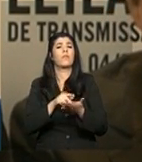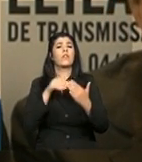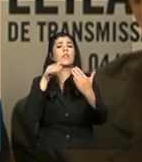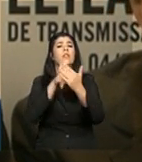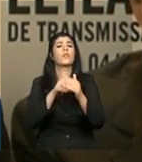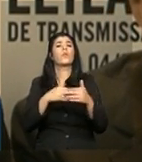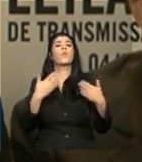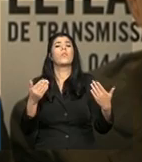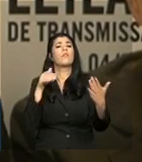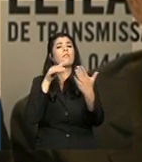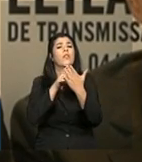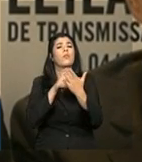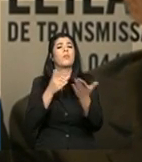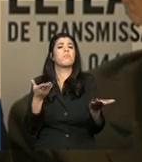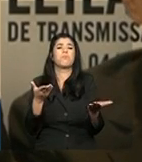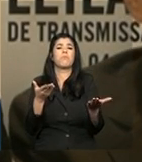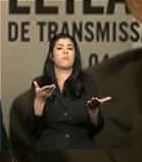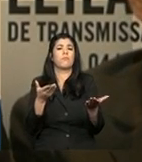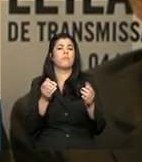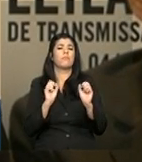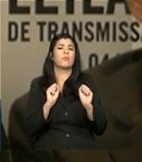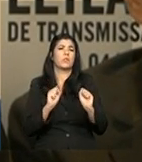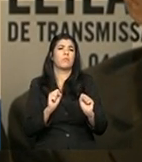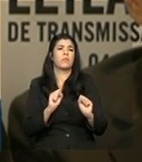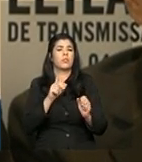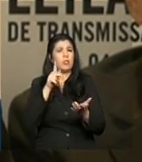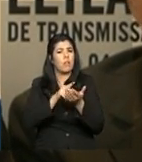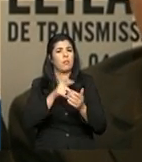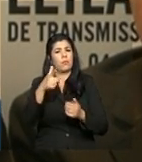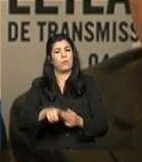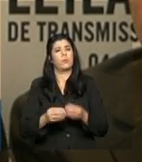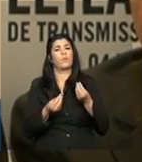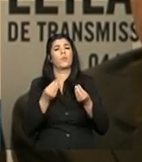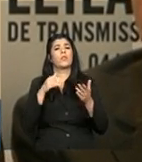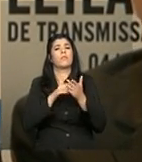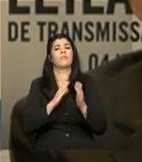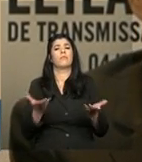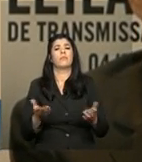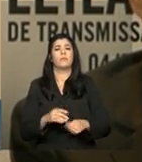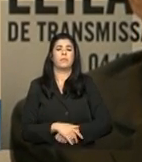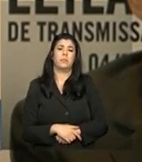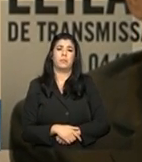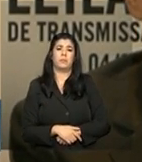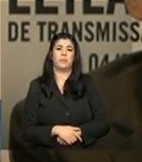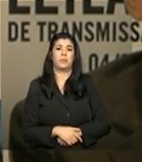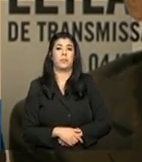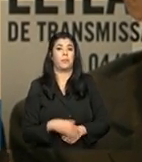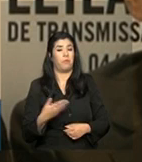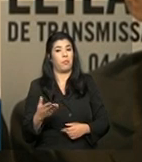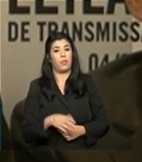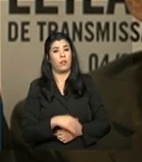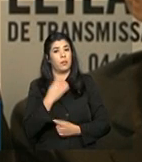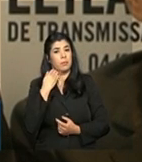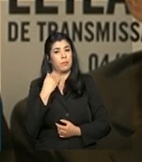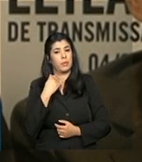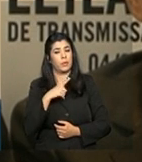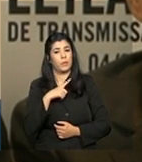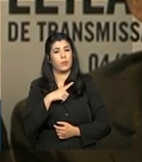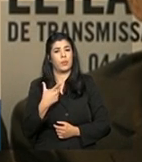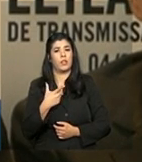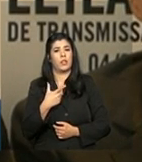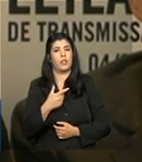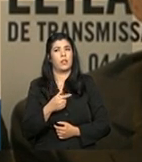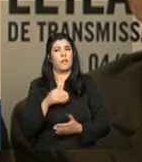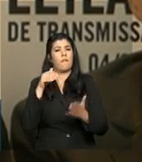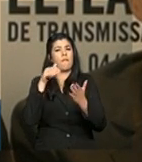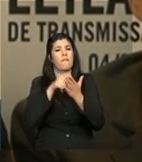dados? Até quando ele vai ser revisto novamente? Olha, esse banco de preços, geralmente, ele tem a